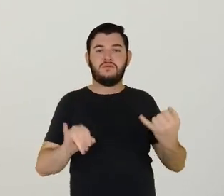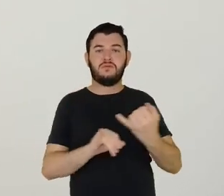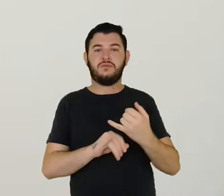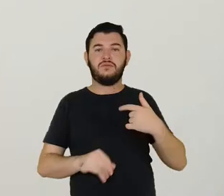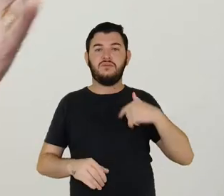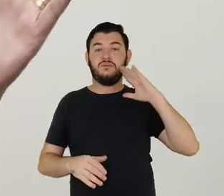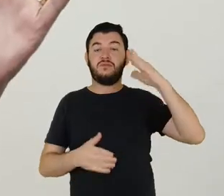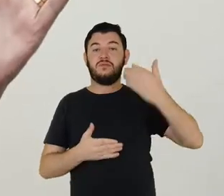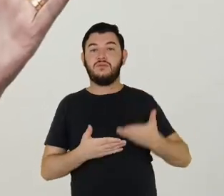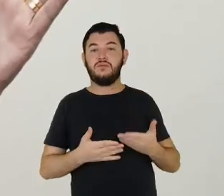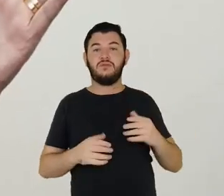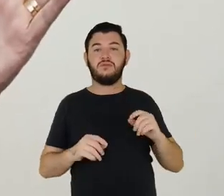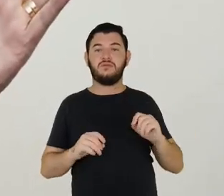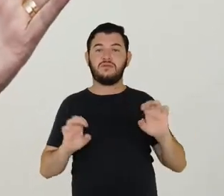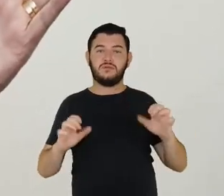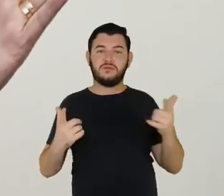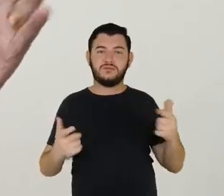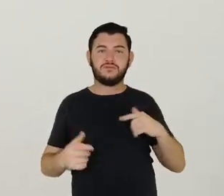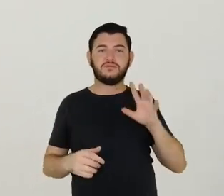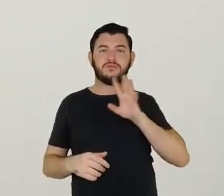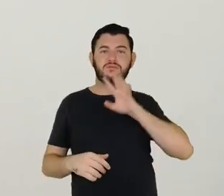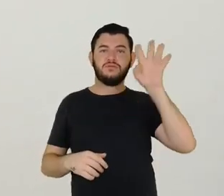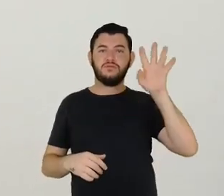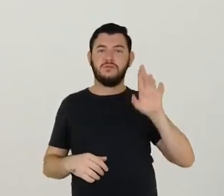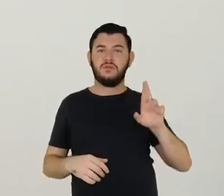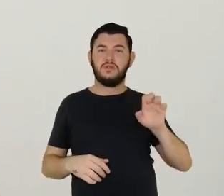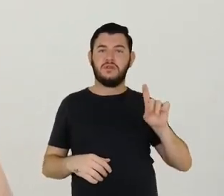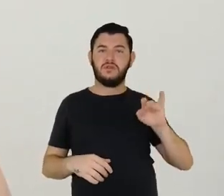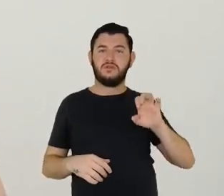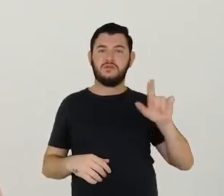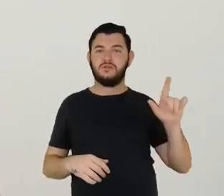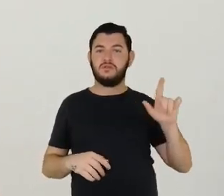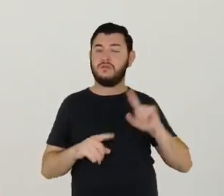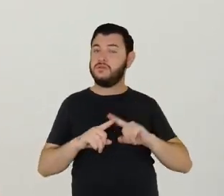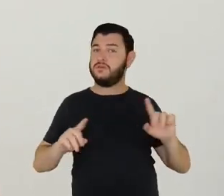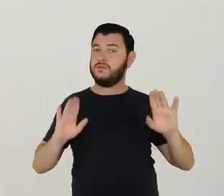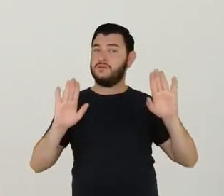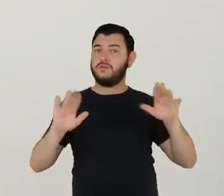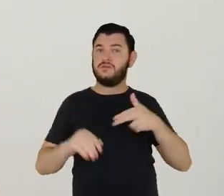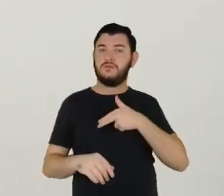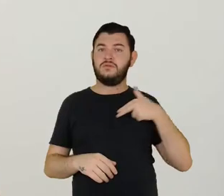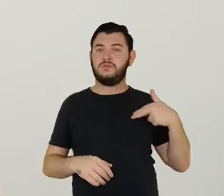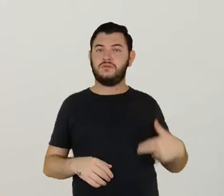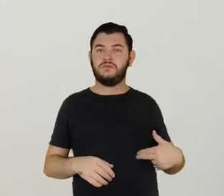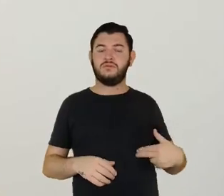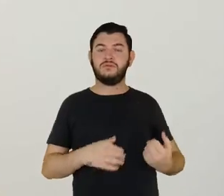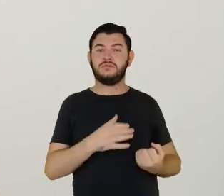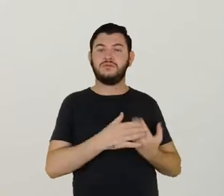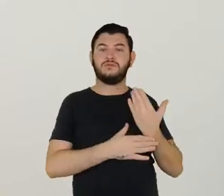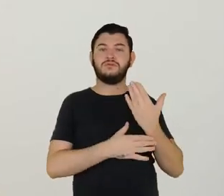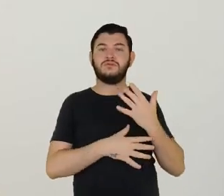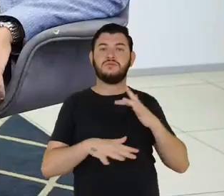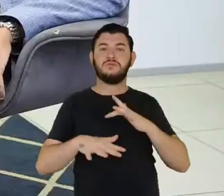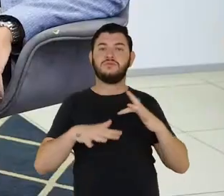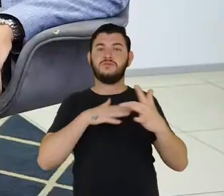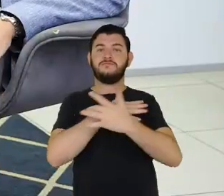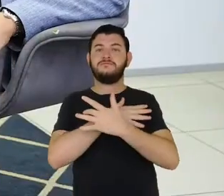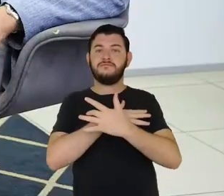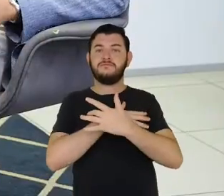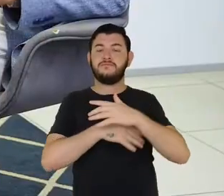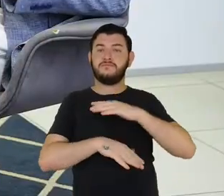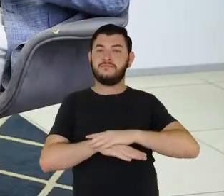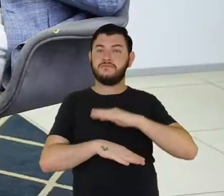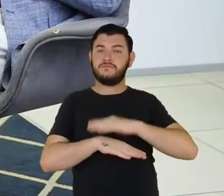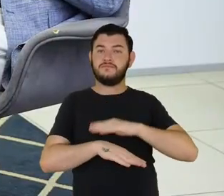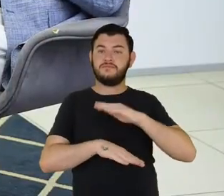a China fez os seus próprios meios. As suas próprias redes sociais. As suas próprias redes sociais. É verdade.